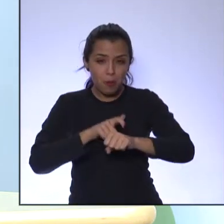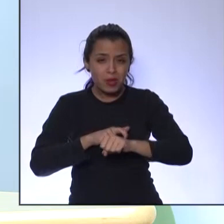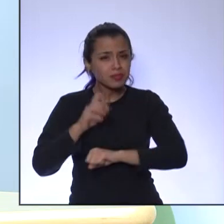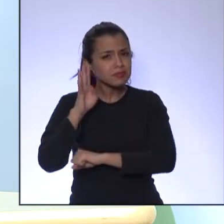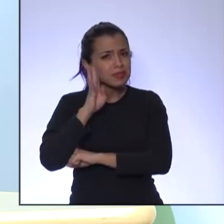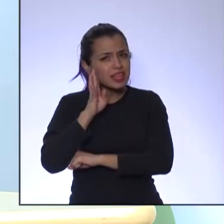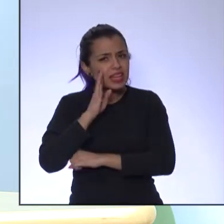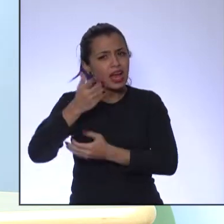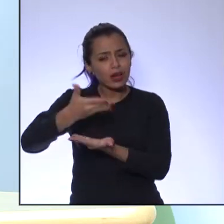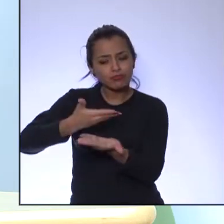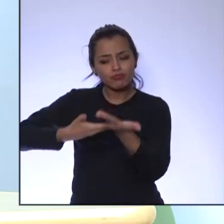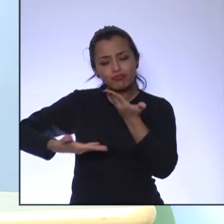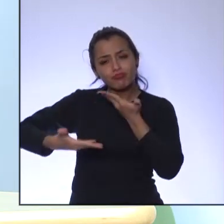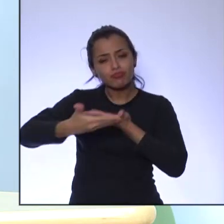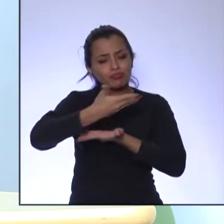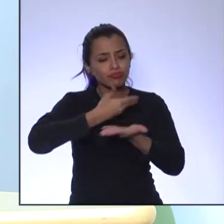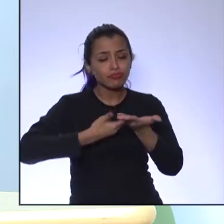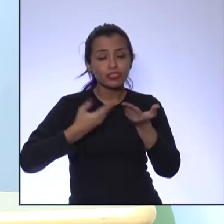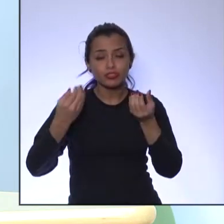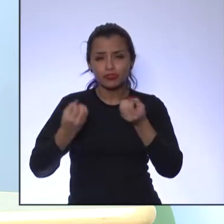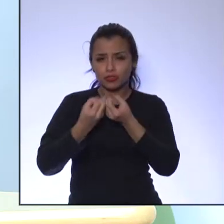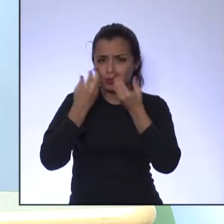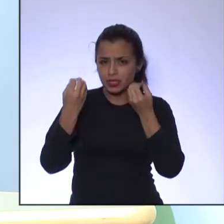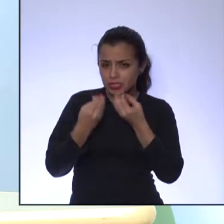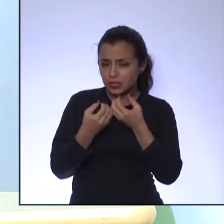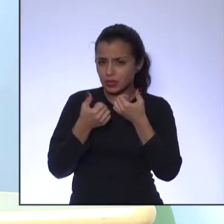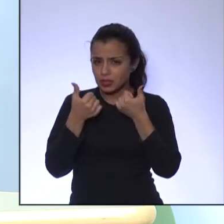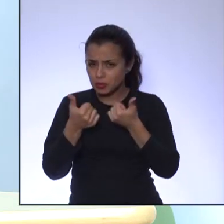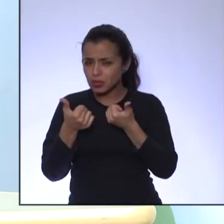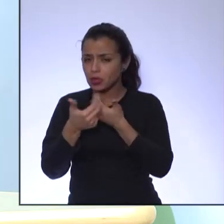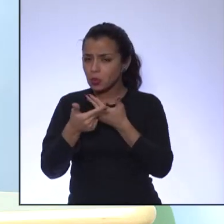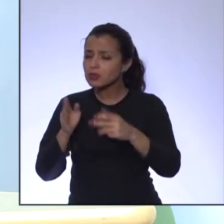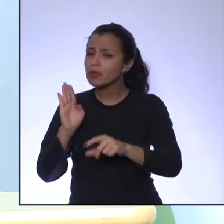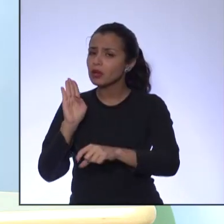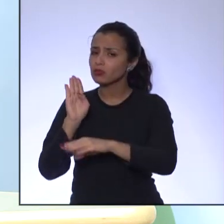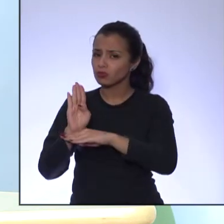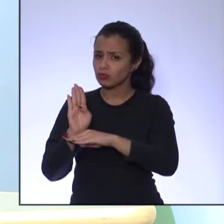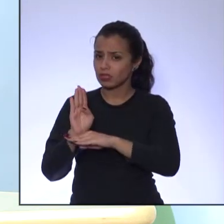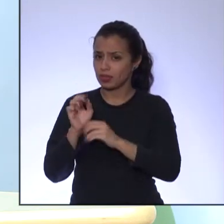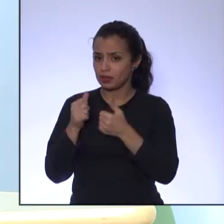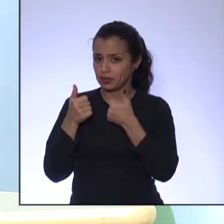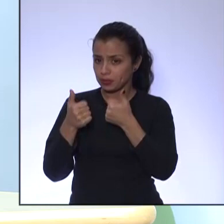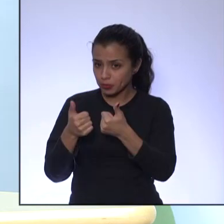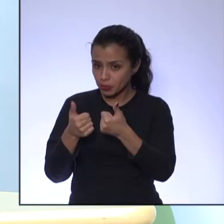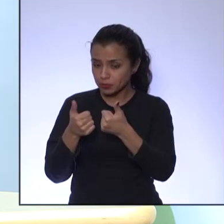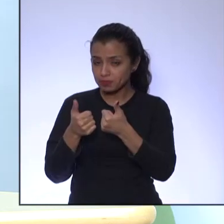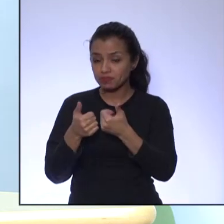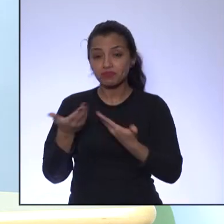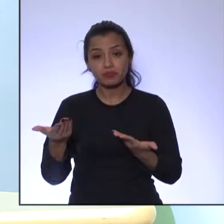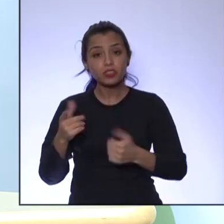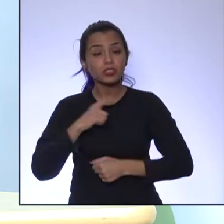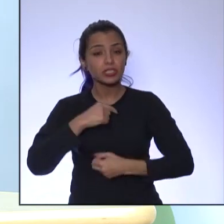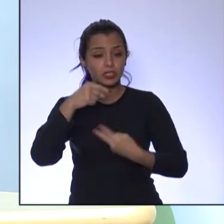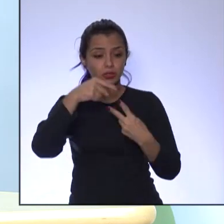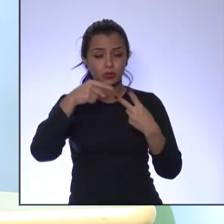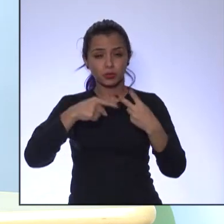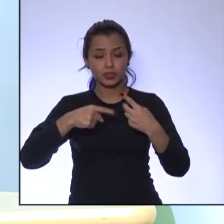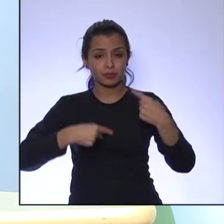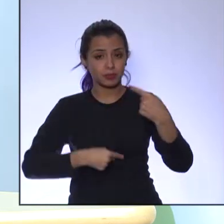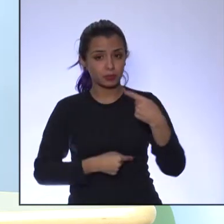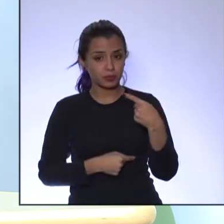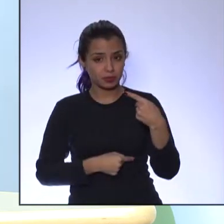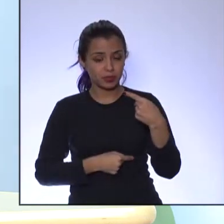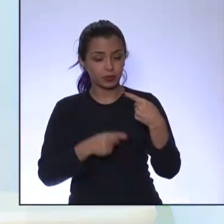Então, aproveitem, coloquem aí realmente as contribuições. Então, nós temos 2 questionamentos. O primeiro questionamento